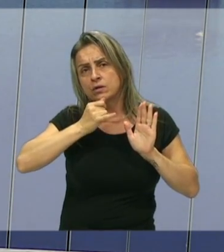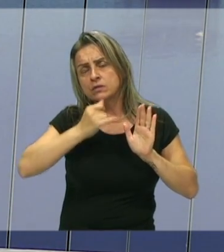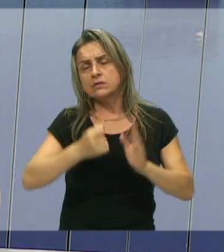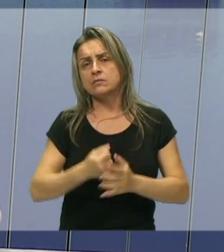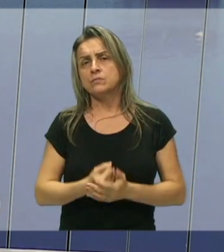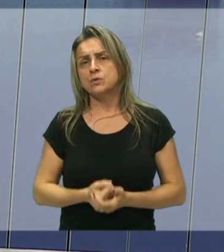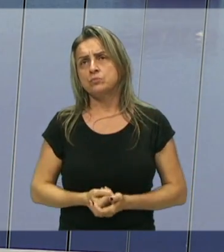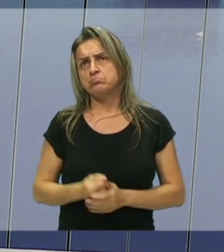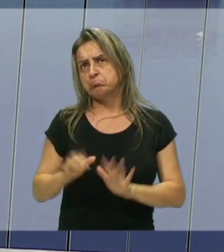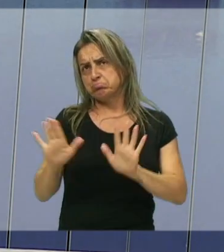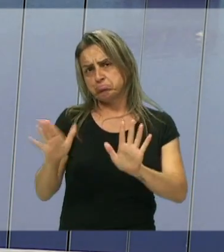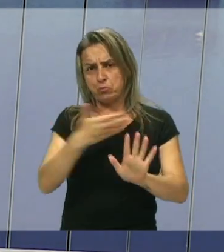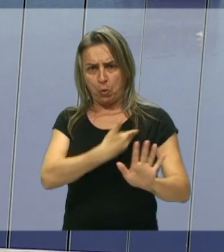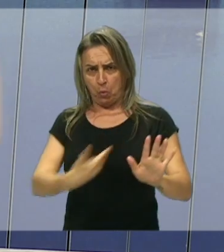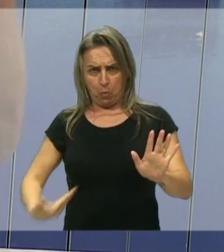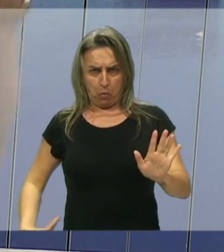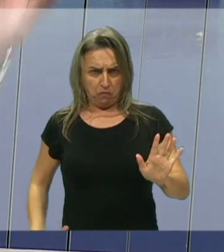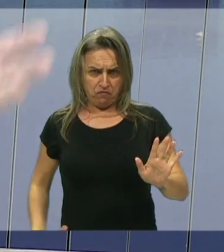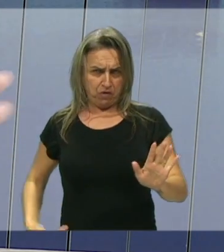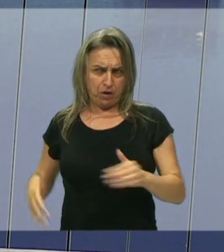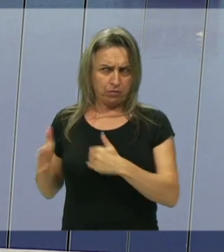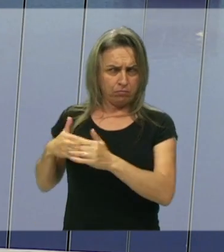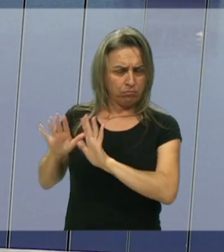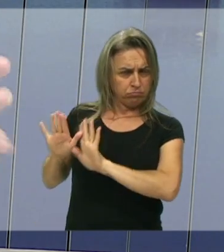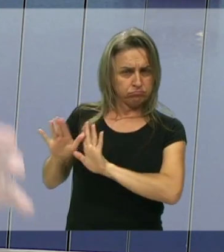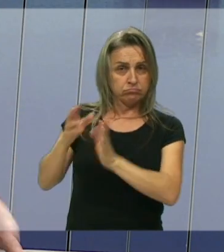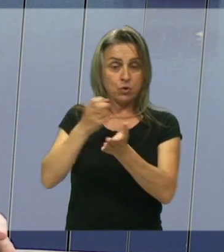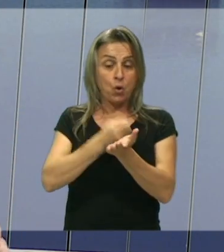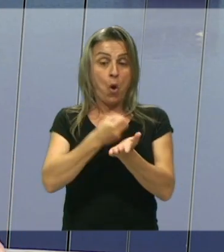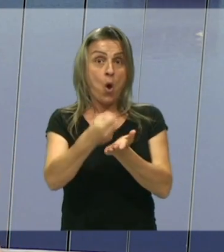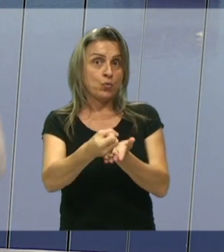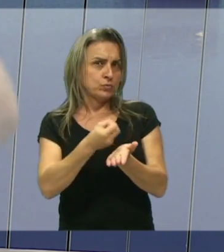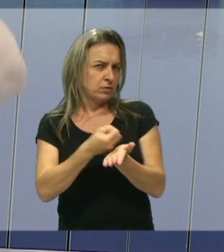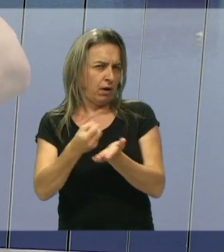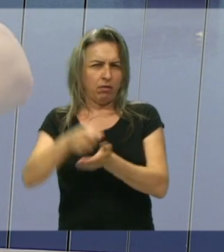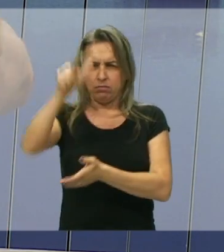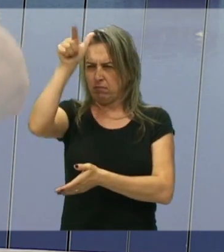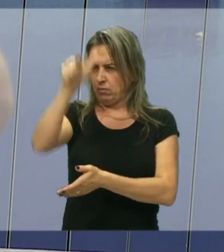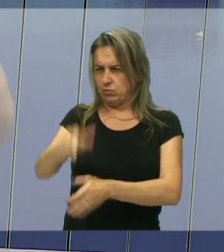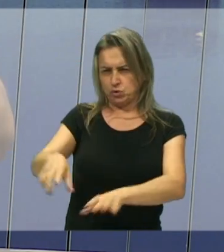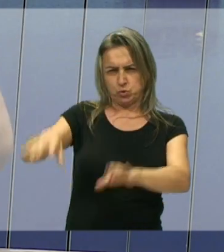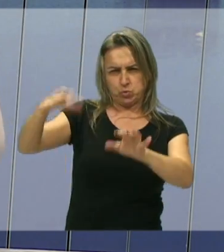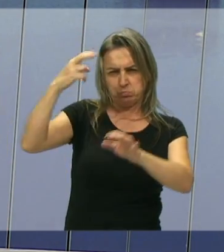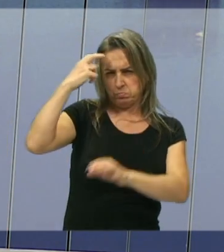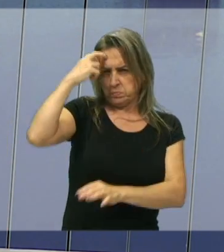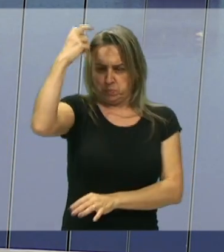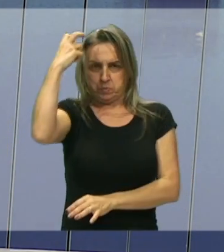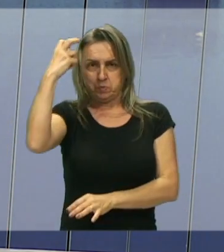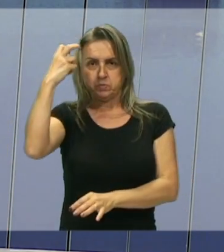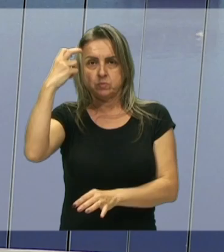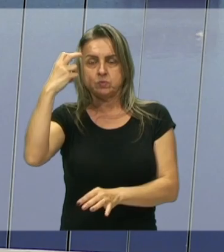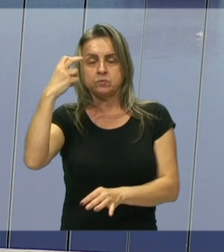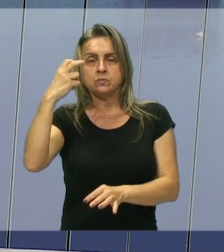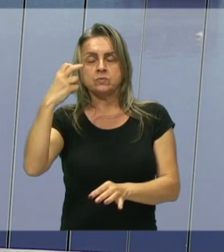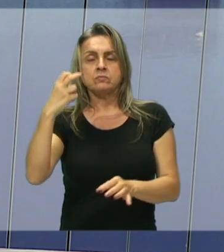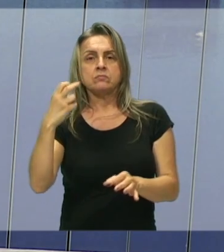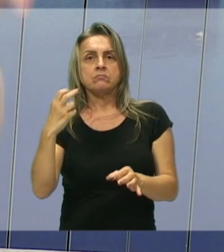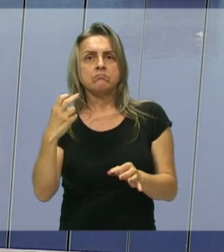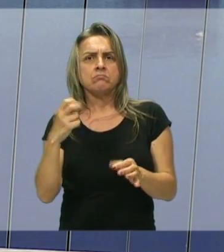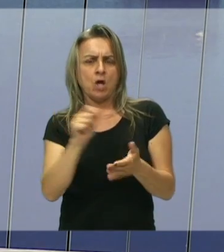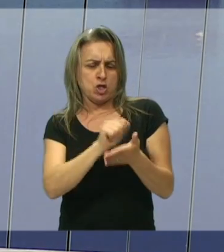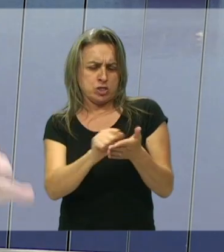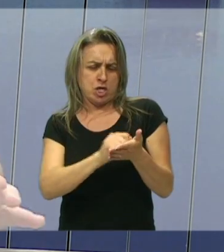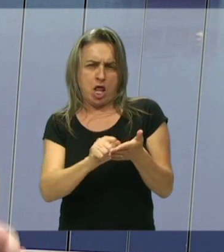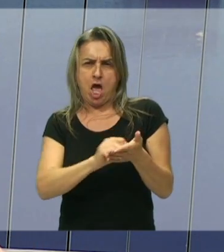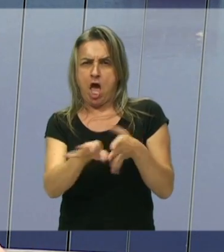determinado governo contrata um gênio do planeta para escrever aquele plano lindo e entrega um livro com